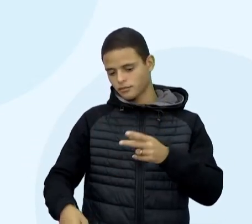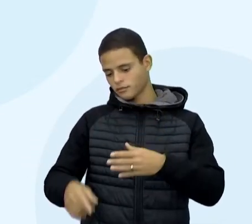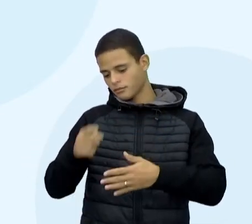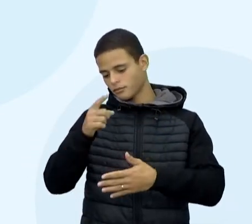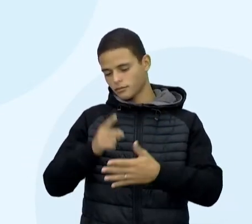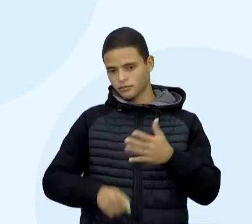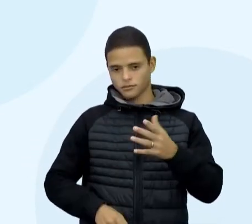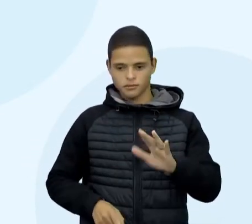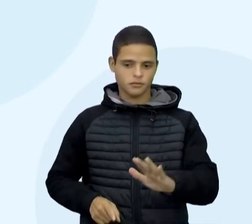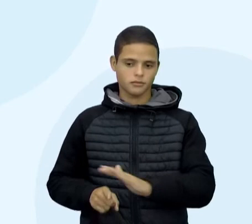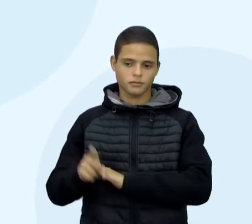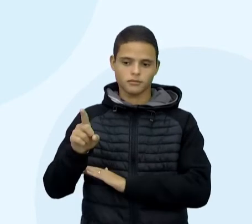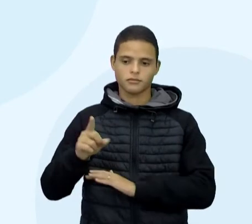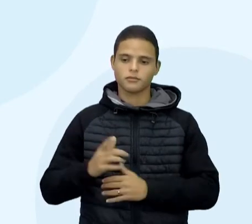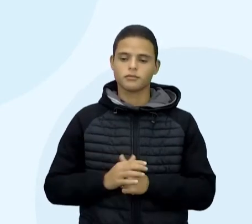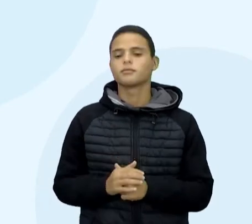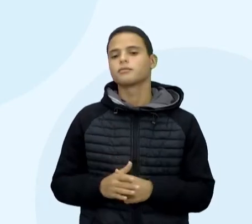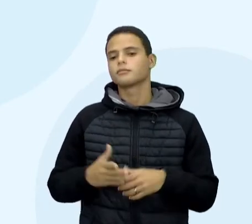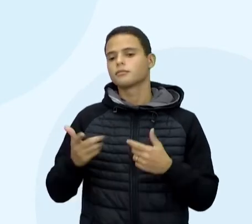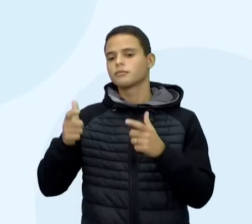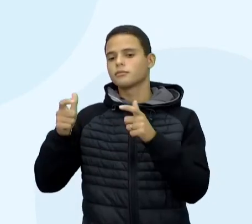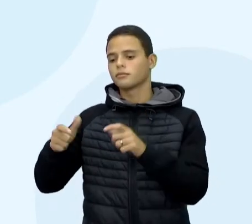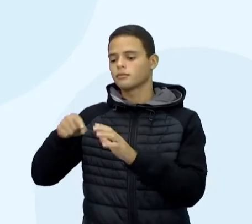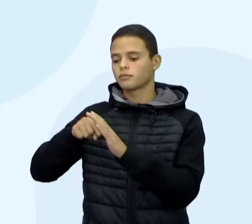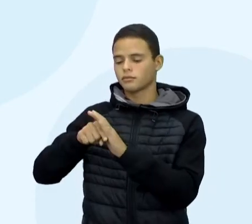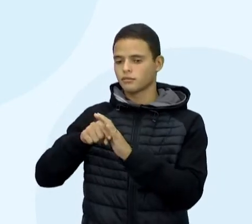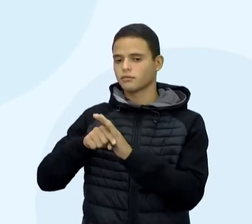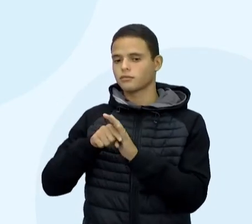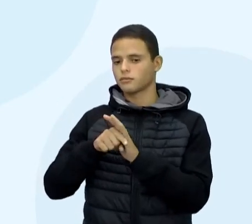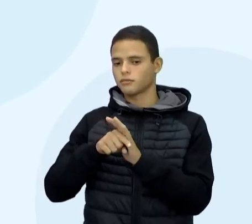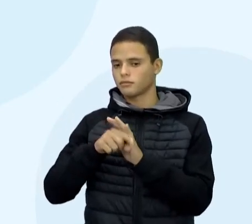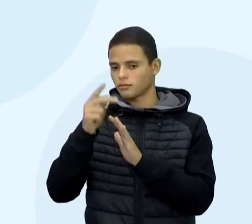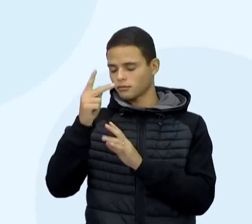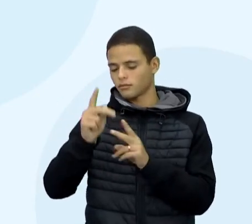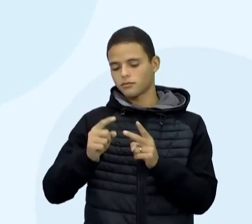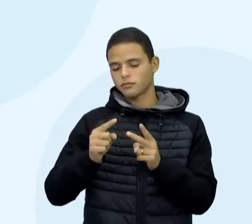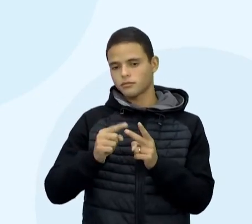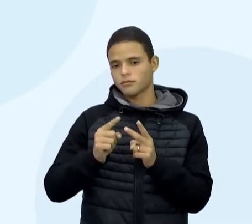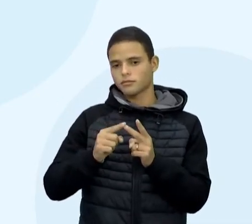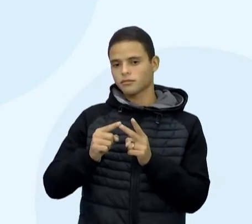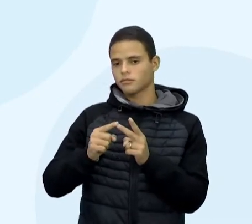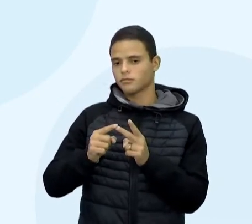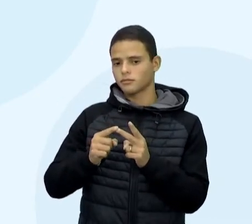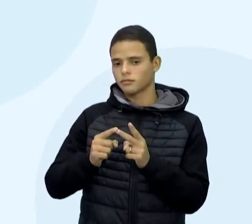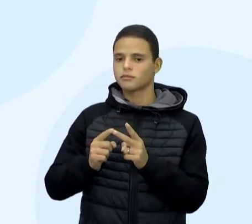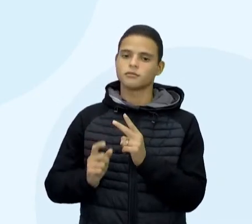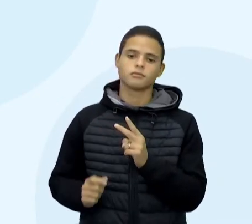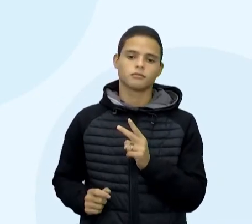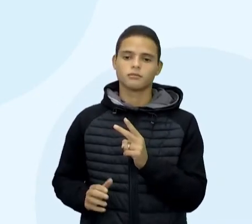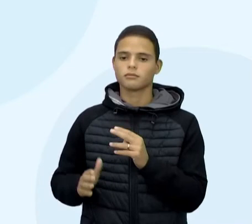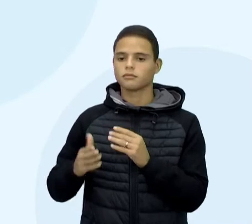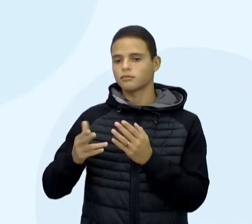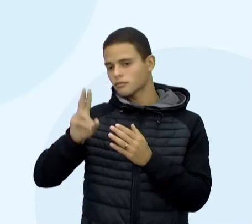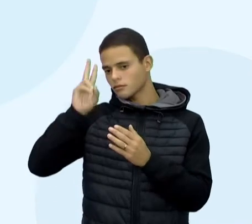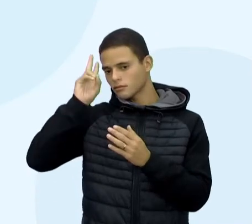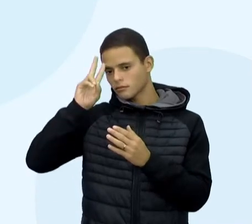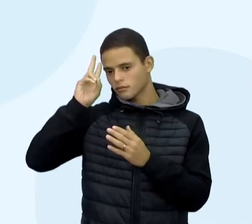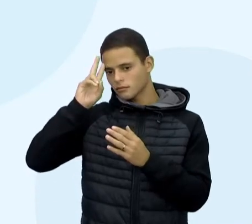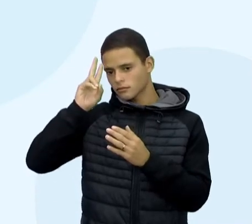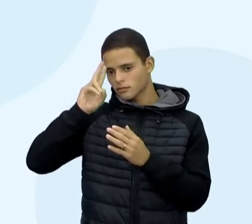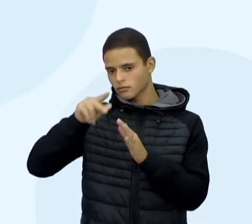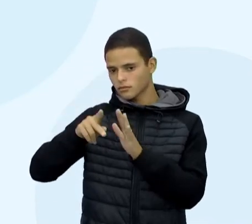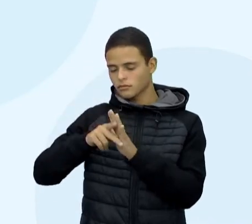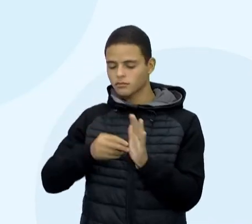perguntas são: qual a região que será pesquisada, que você vai escolher, né? Pergunta 2. Qual é o histórico